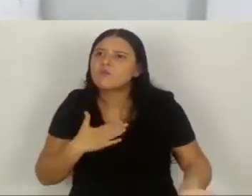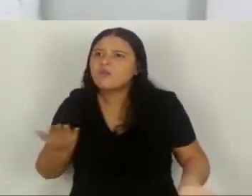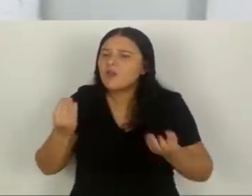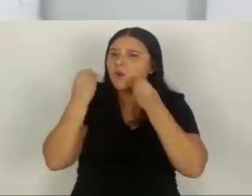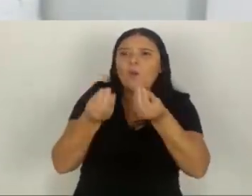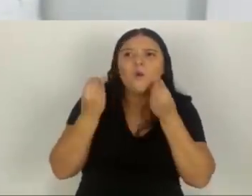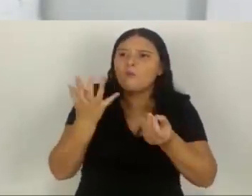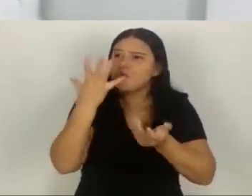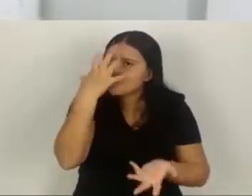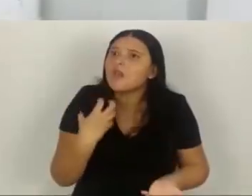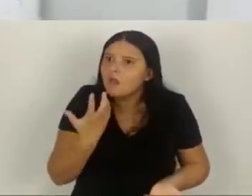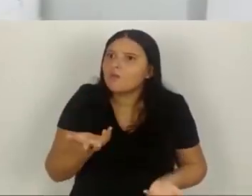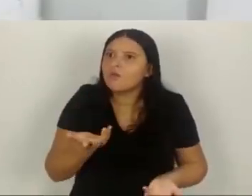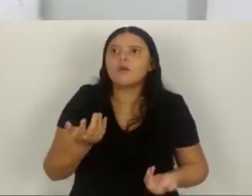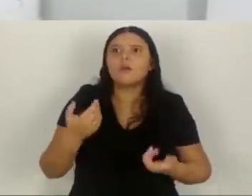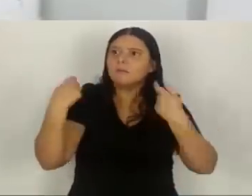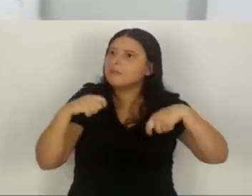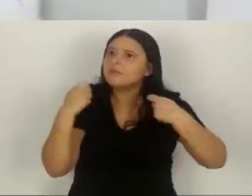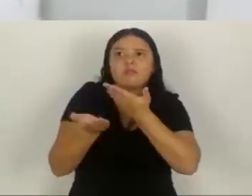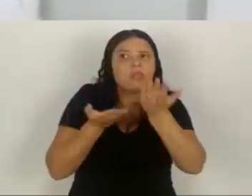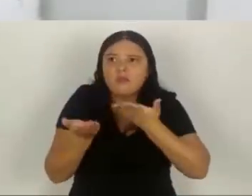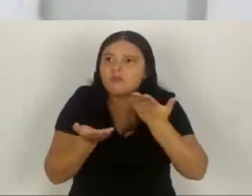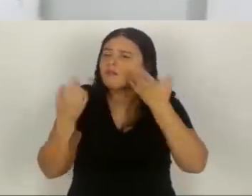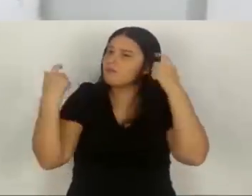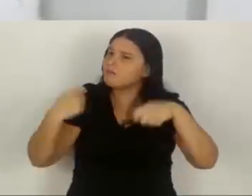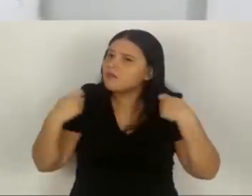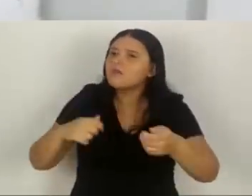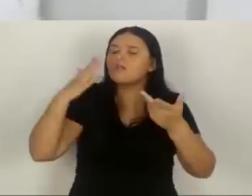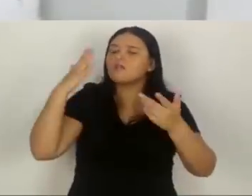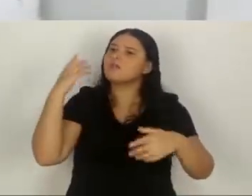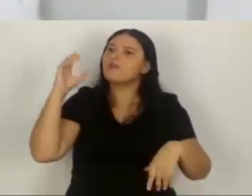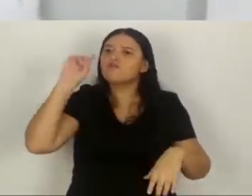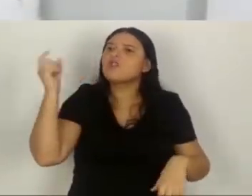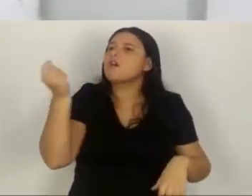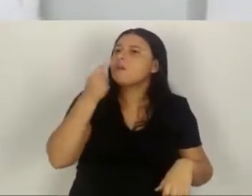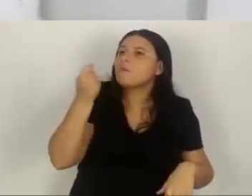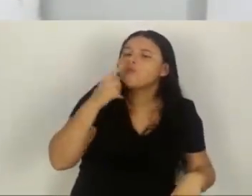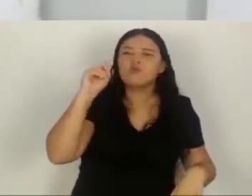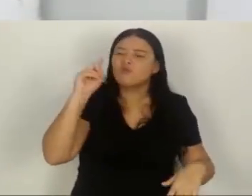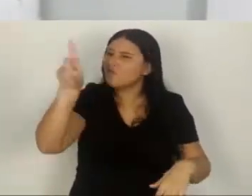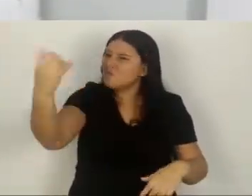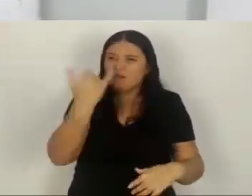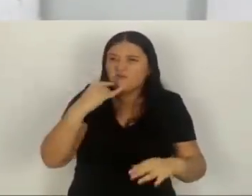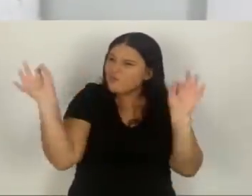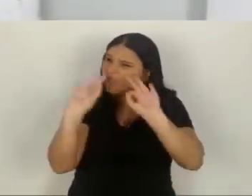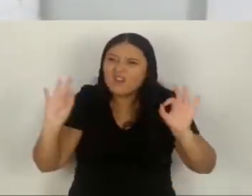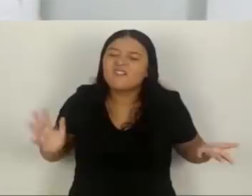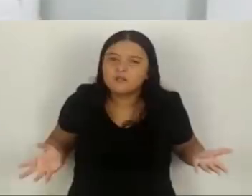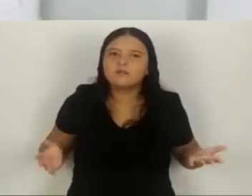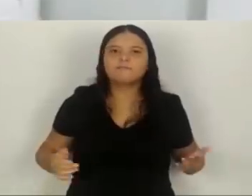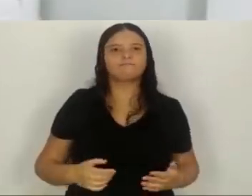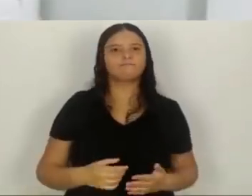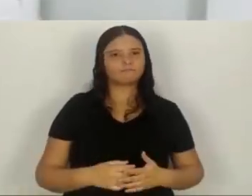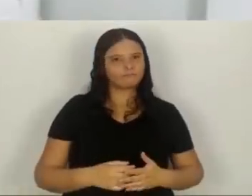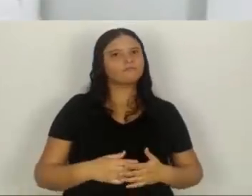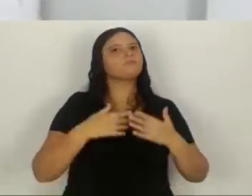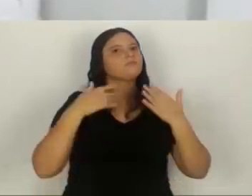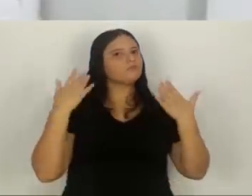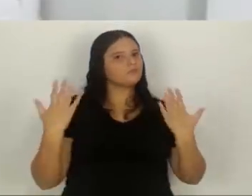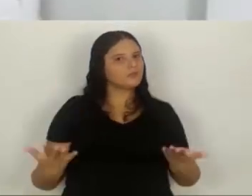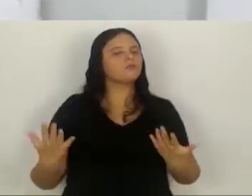dessas de mim, uma coisa séria, uma coisa que precisa tratar, precisa estar sempre em dia com a medicação? Né? Então, realmente, eu acho